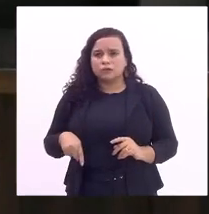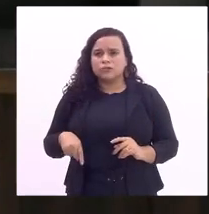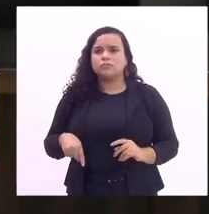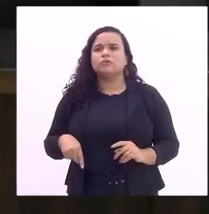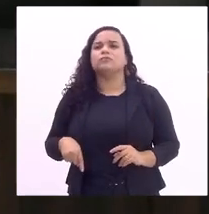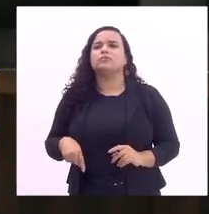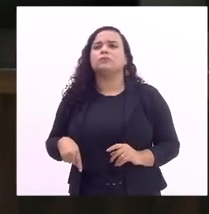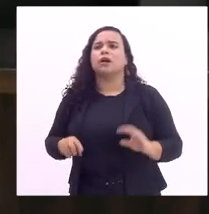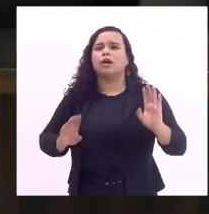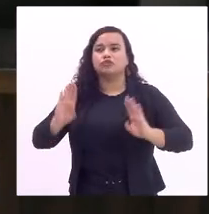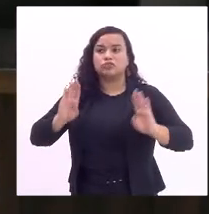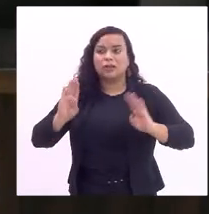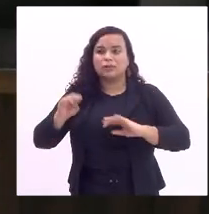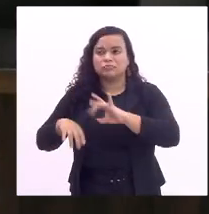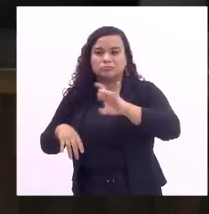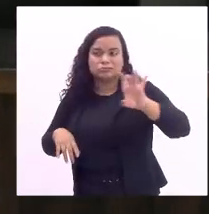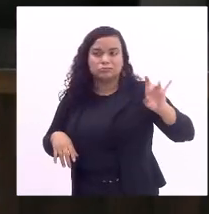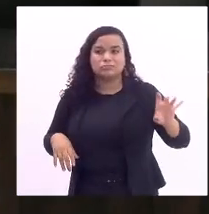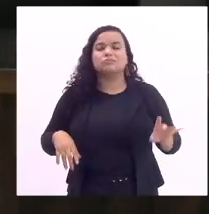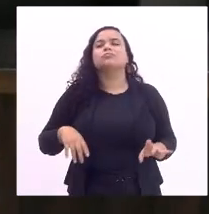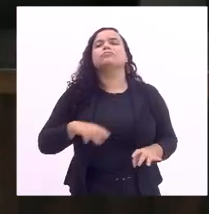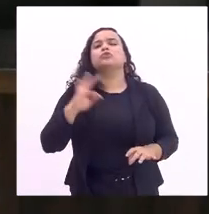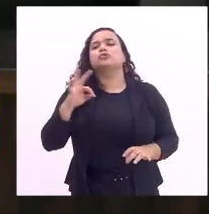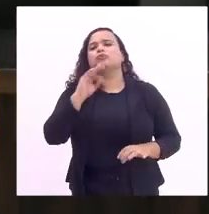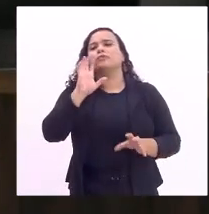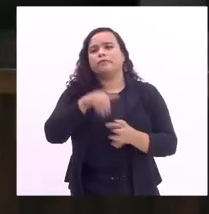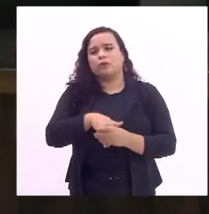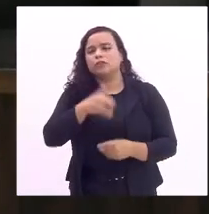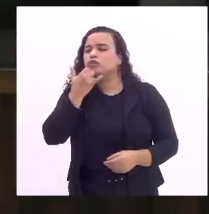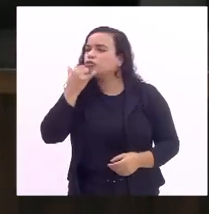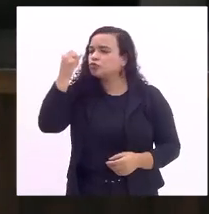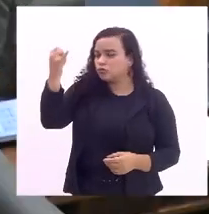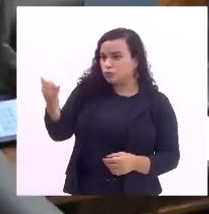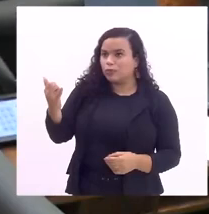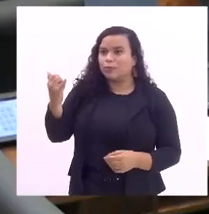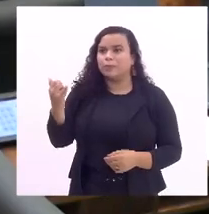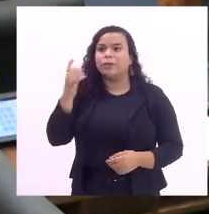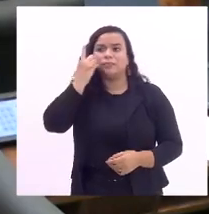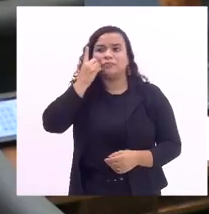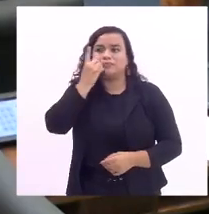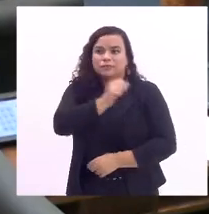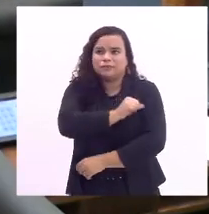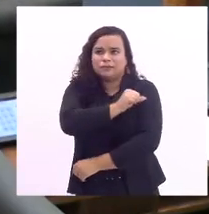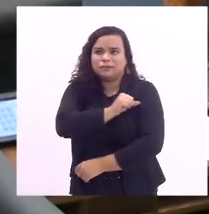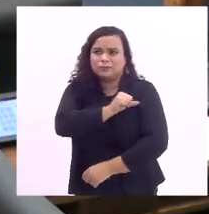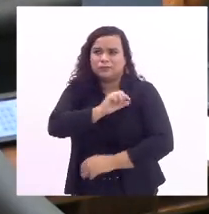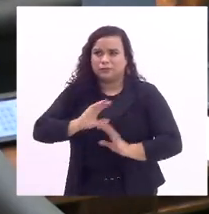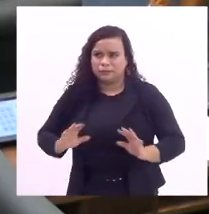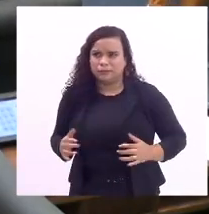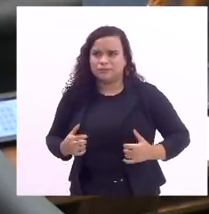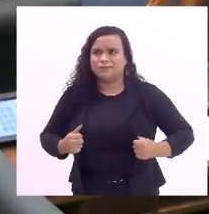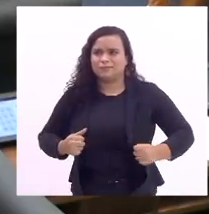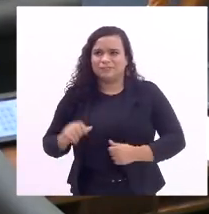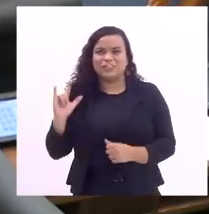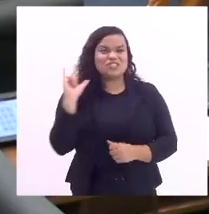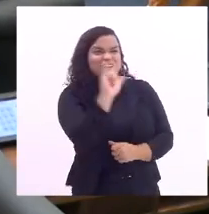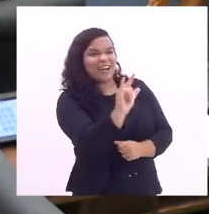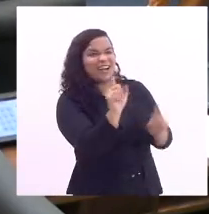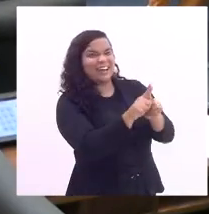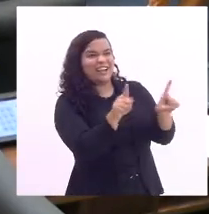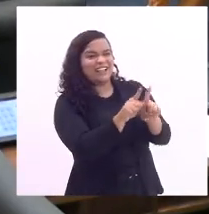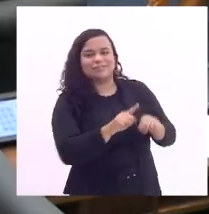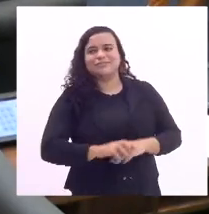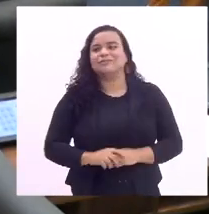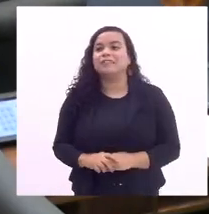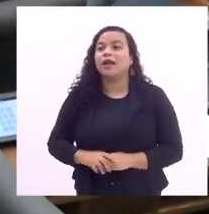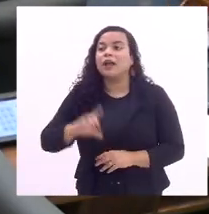São os candidatos, todo mundo votando nos candidatos. Desculpa, deputado enfermeira. Pela ordem, presidente. Deputado Daniel. Deputado Daniel de